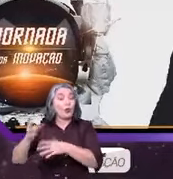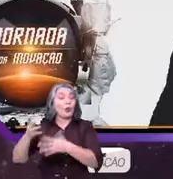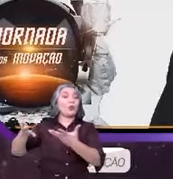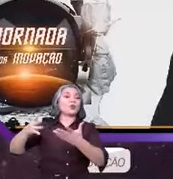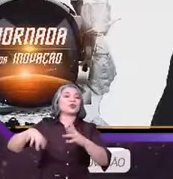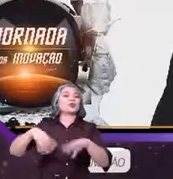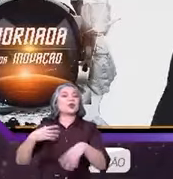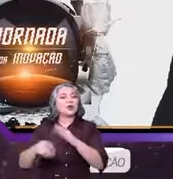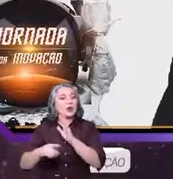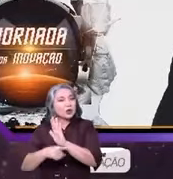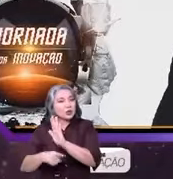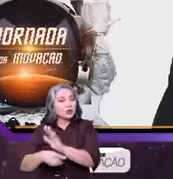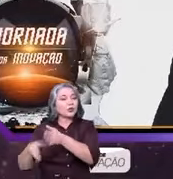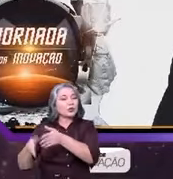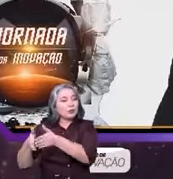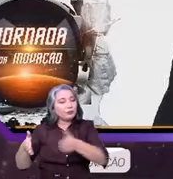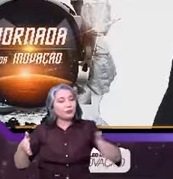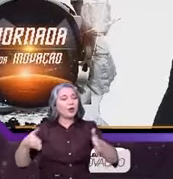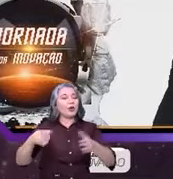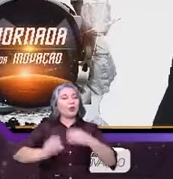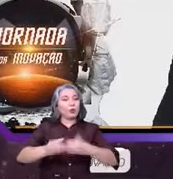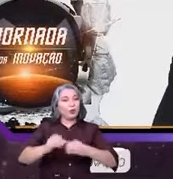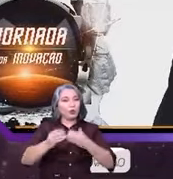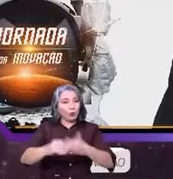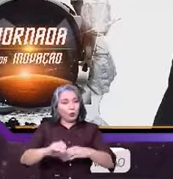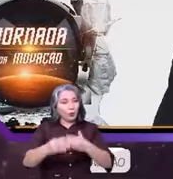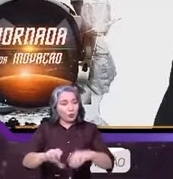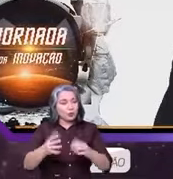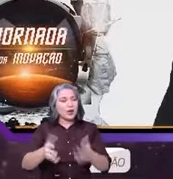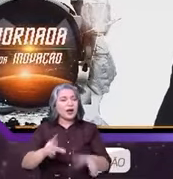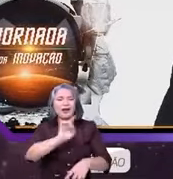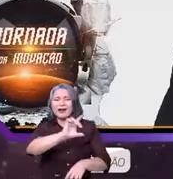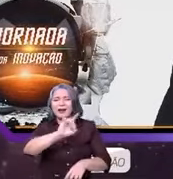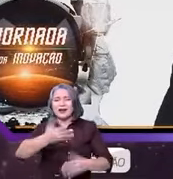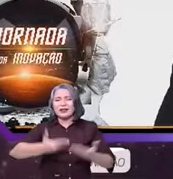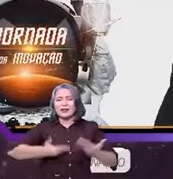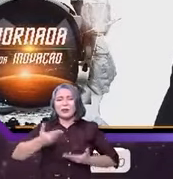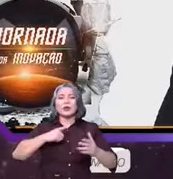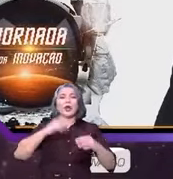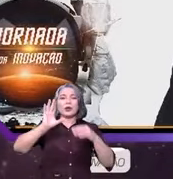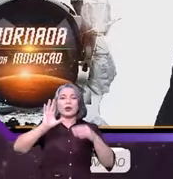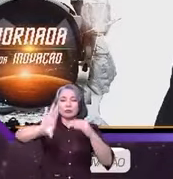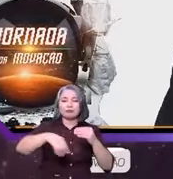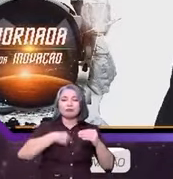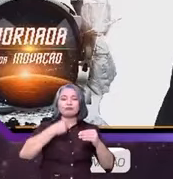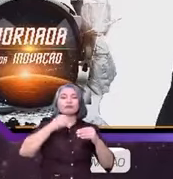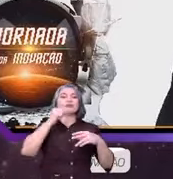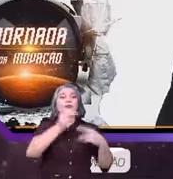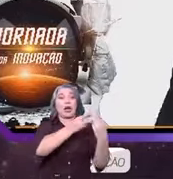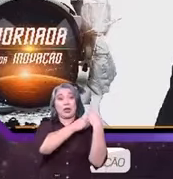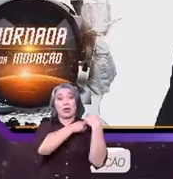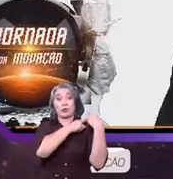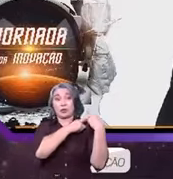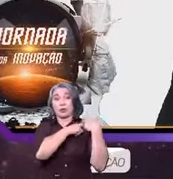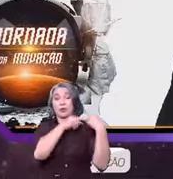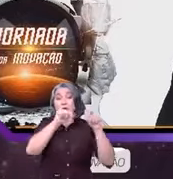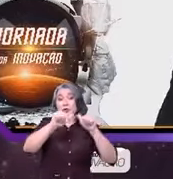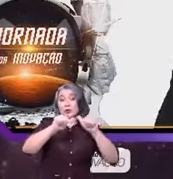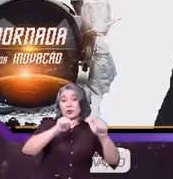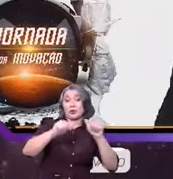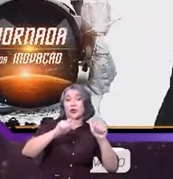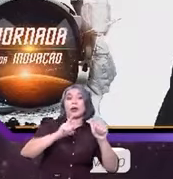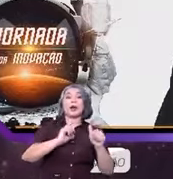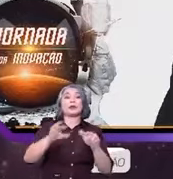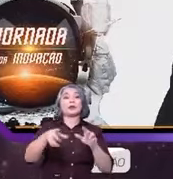carreira, mas cada servidor público tem uma atribuição bastante específica inerente ao seu cargo, tudo isso é definido por